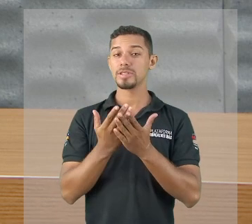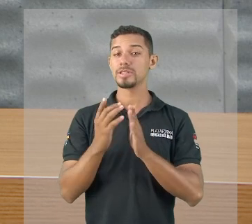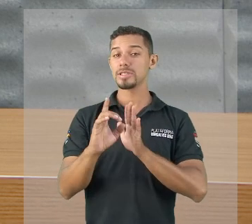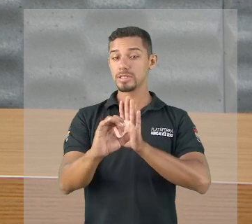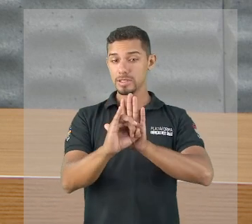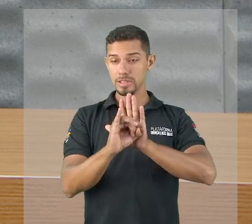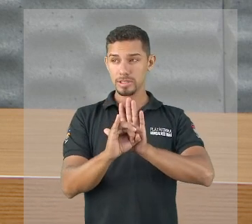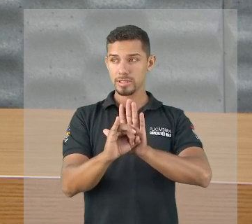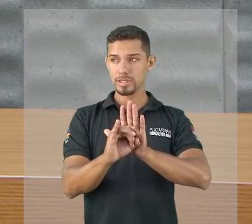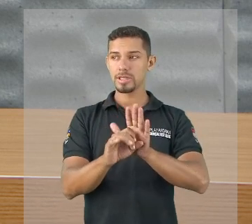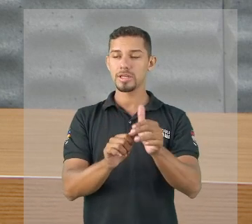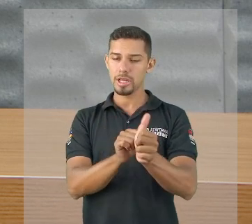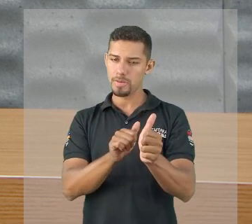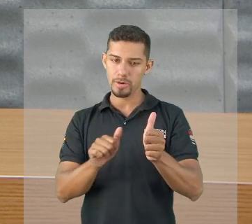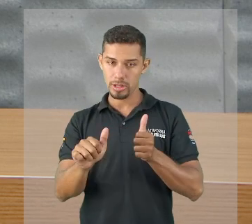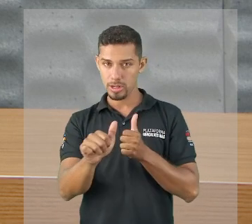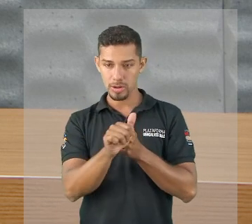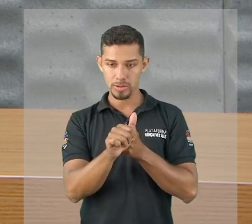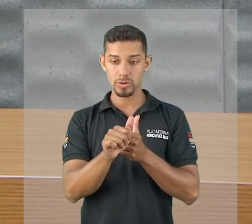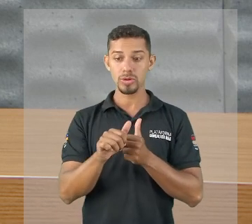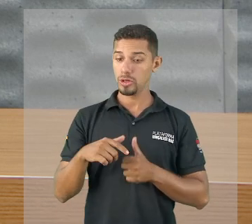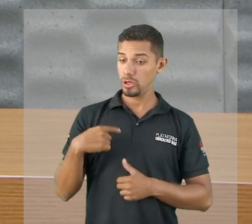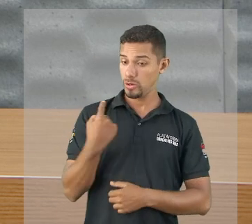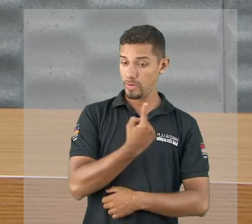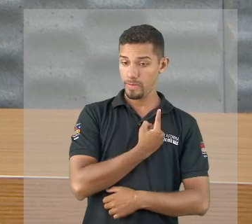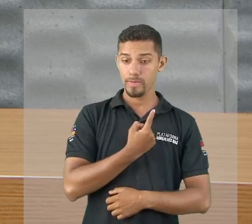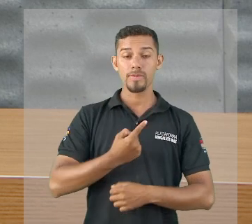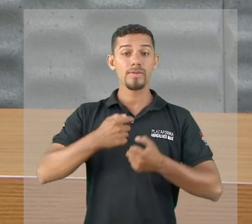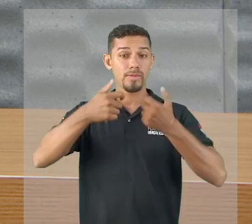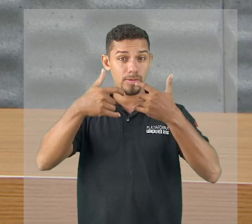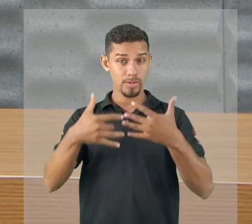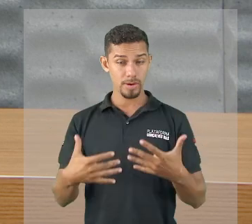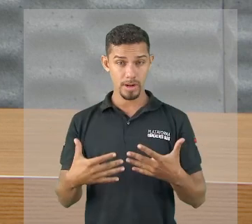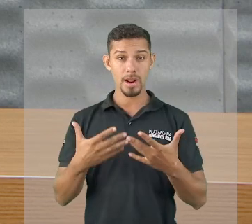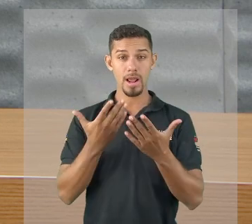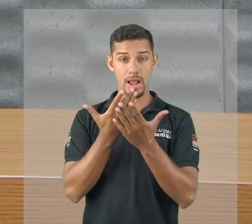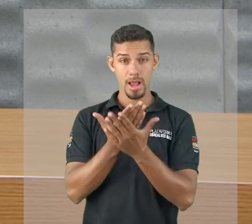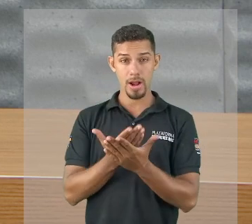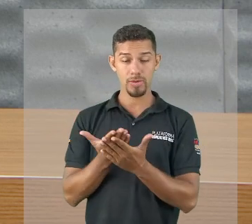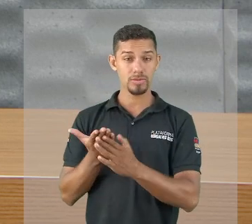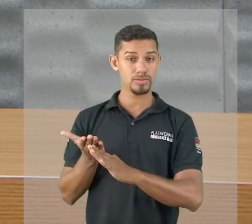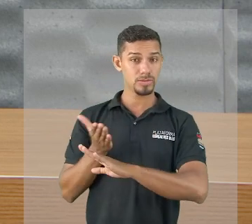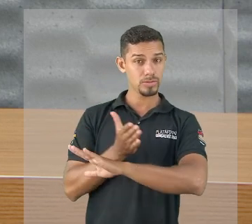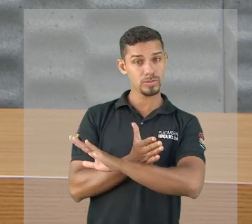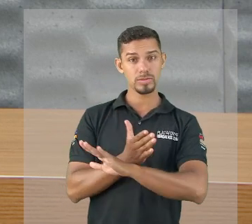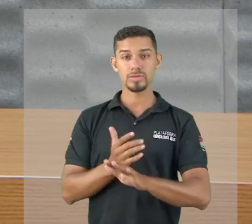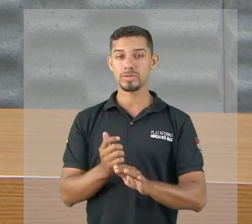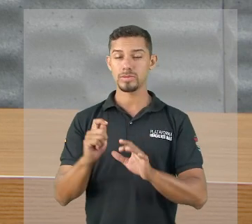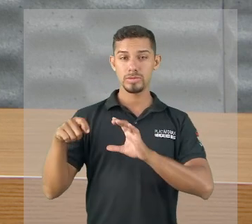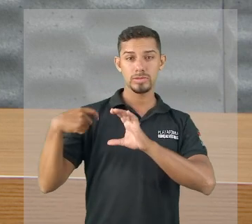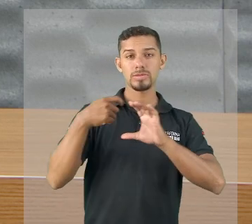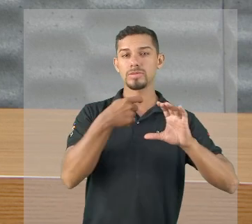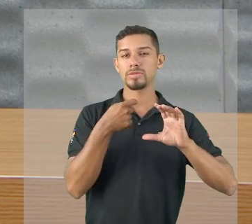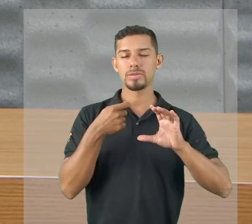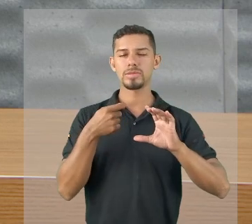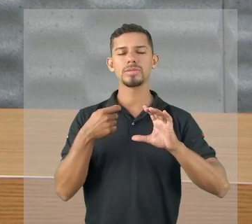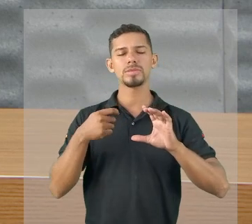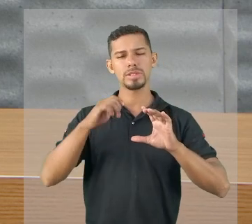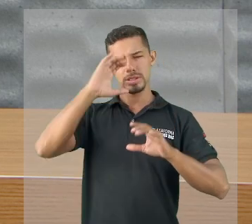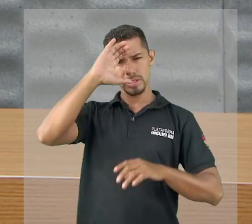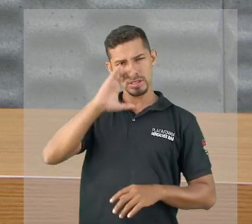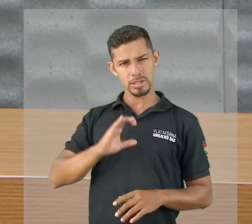protagonismo. A gente falou na aula antes dessa sobre democracia e cidadania, então se você não viu, volta lá para ver